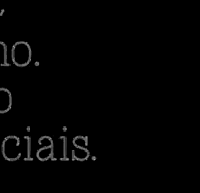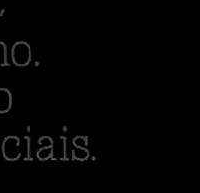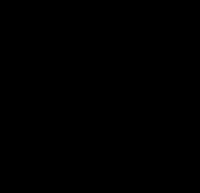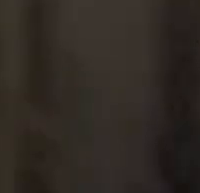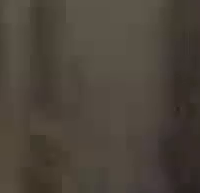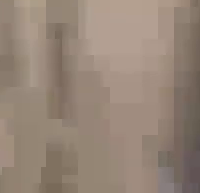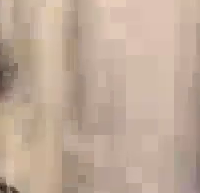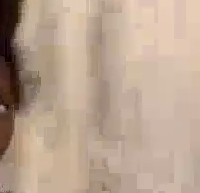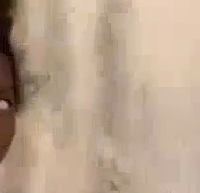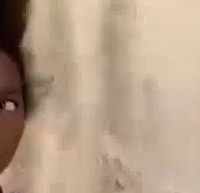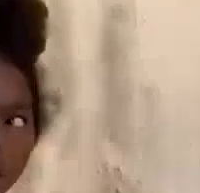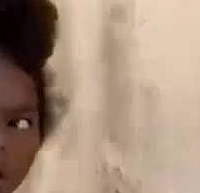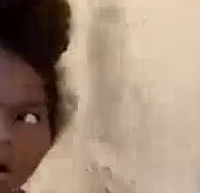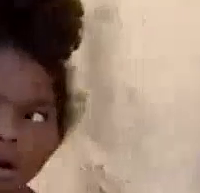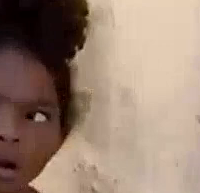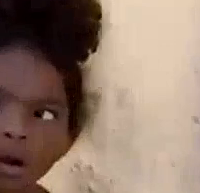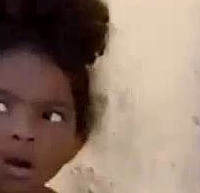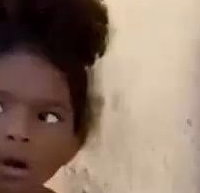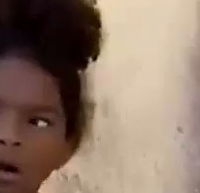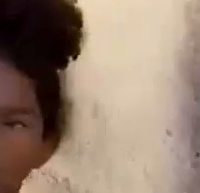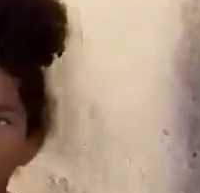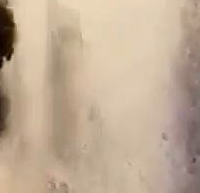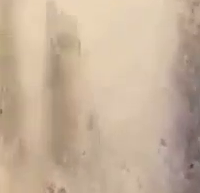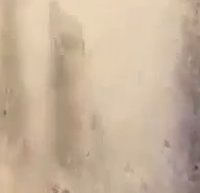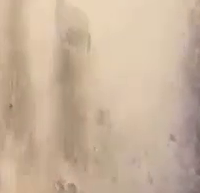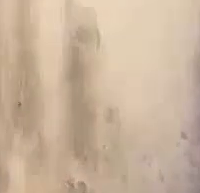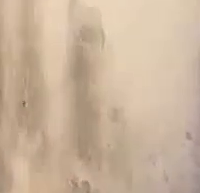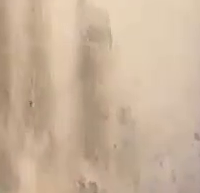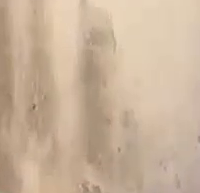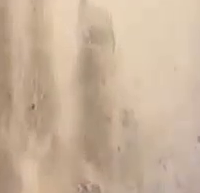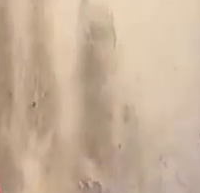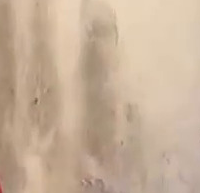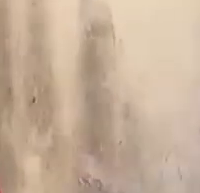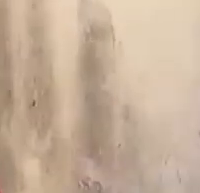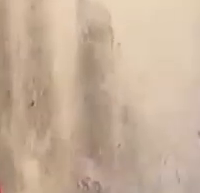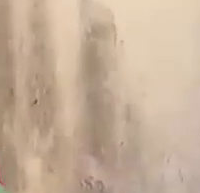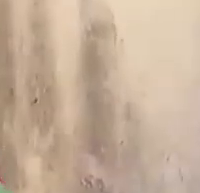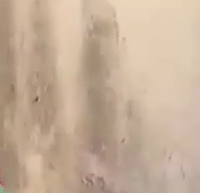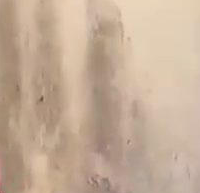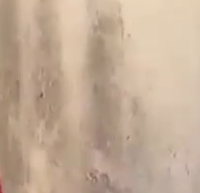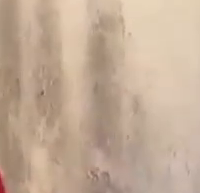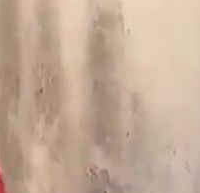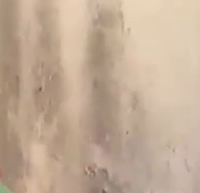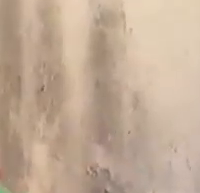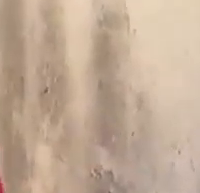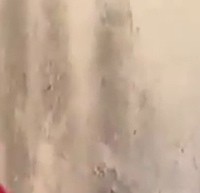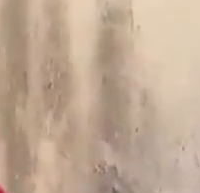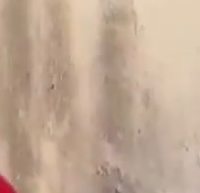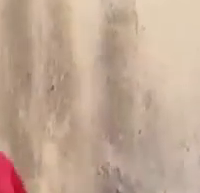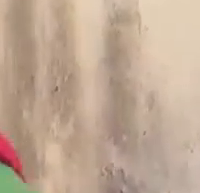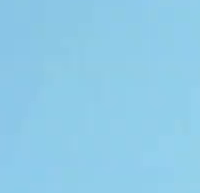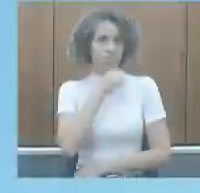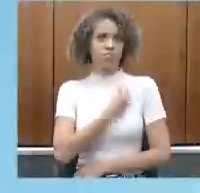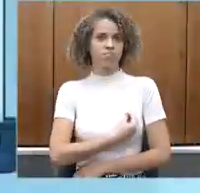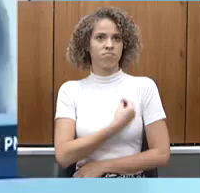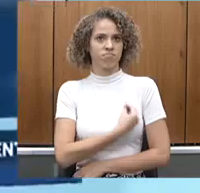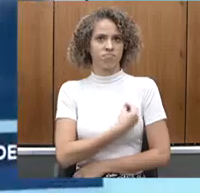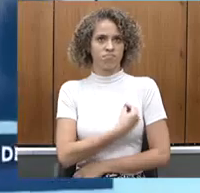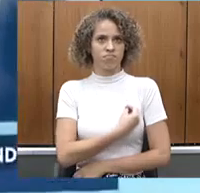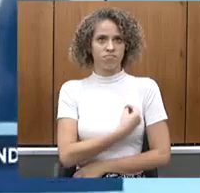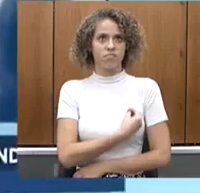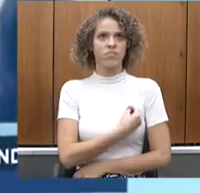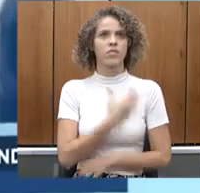Minha mãe estava chorando no canto e eu não aguentei ver ela chorando e tive que ligar que ele sabia que eles iam ajudar a gente